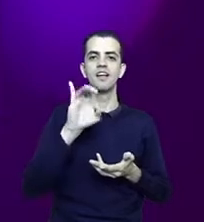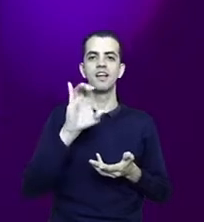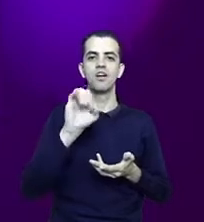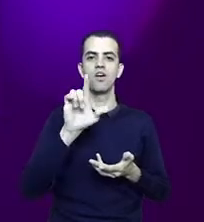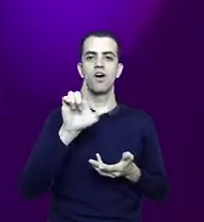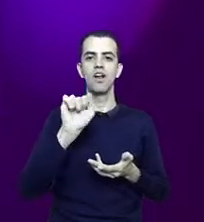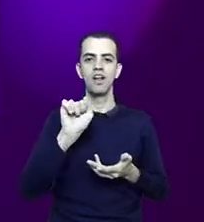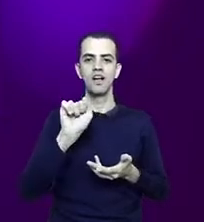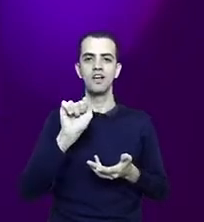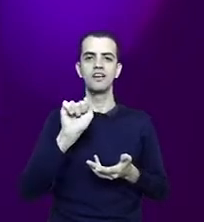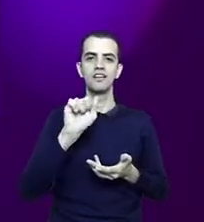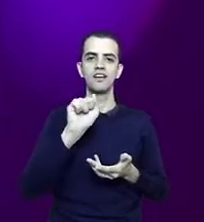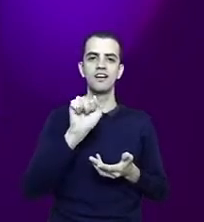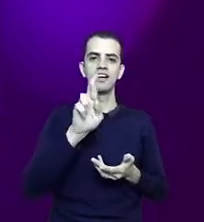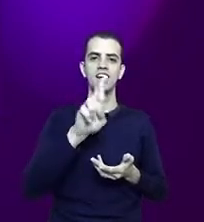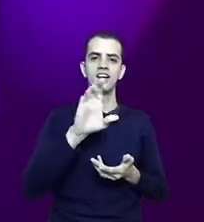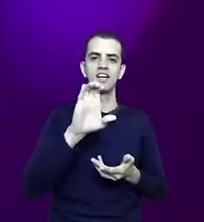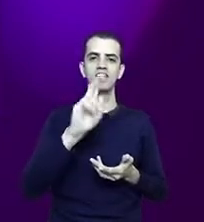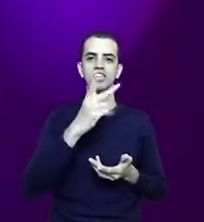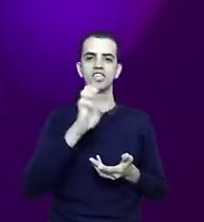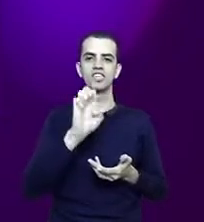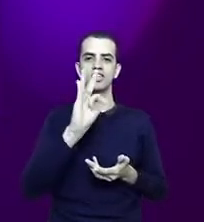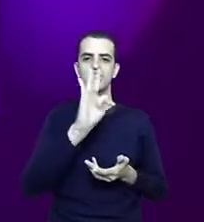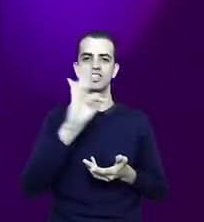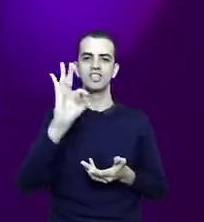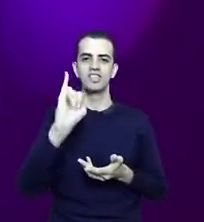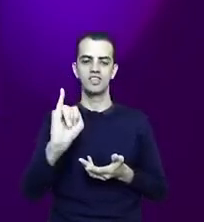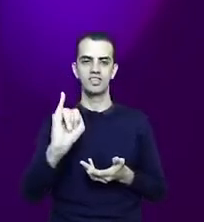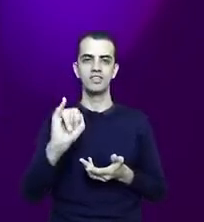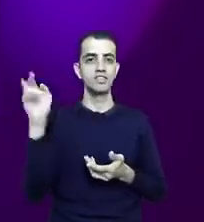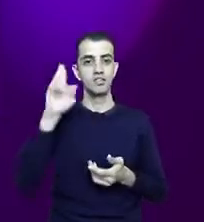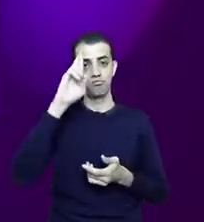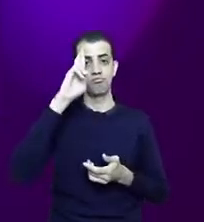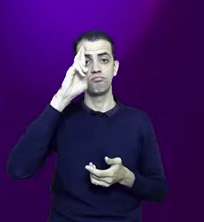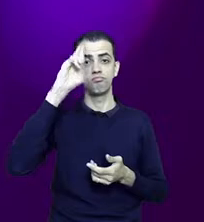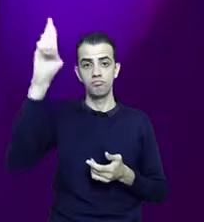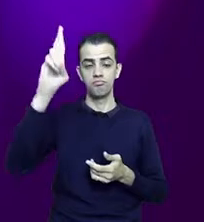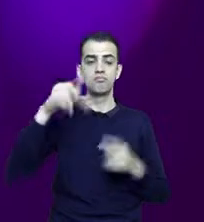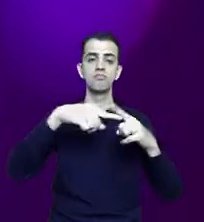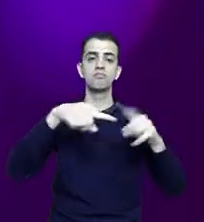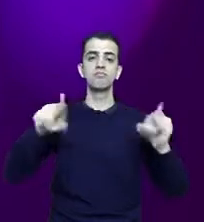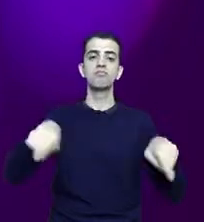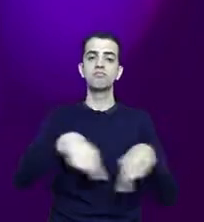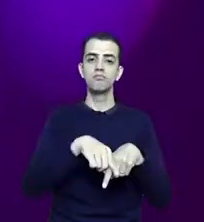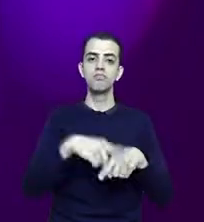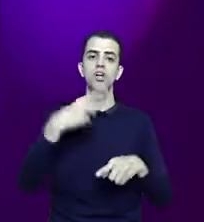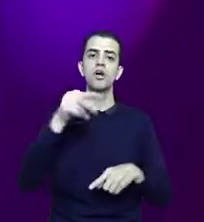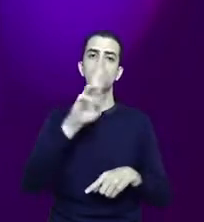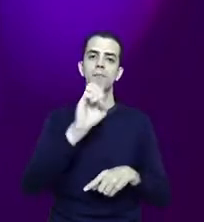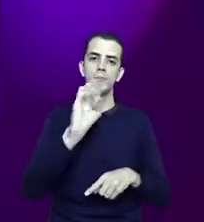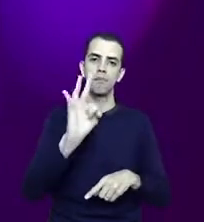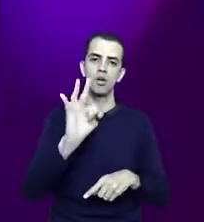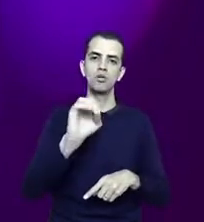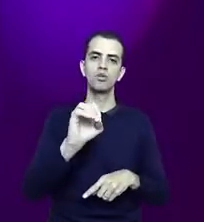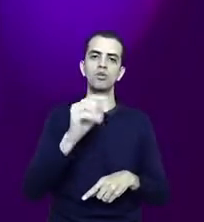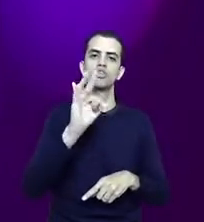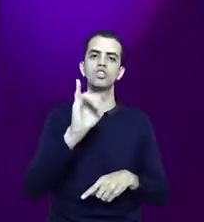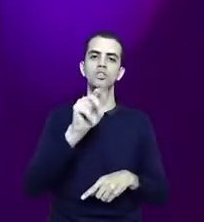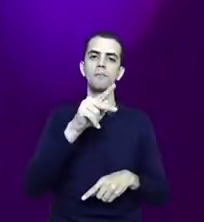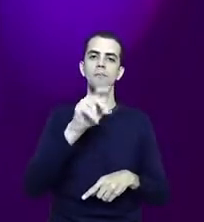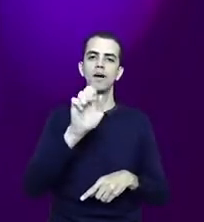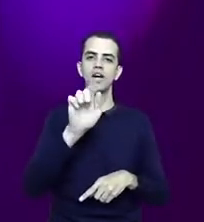O Dr. Nicola é chefe do laboratório de prototipagem da escola, foi chefe do grupo do ombro,